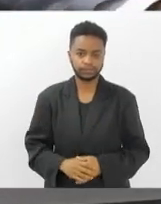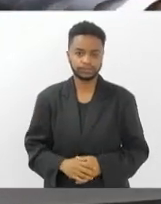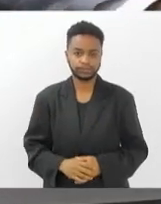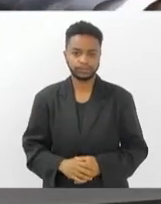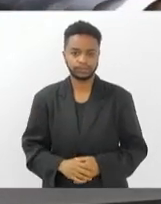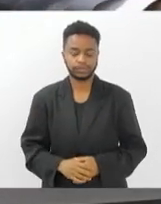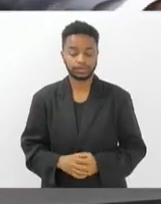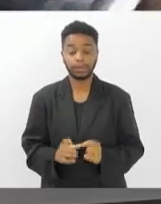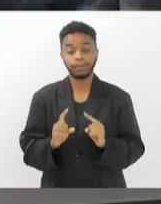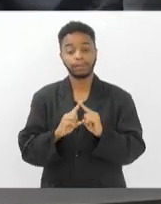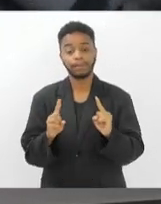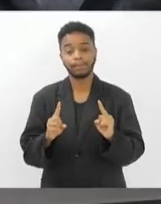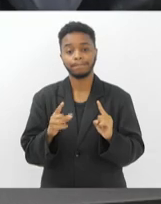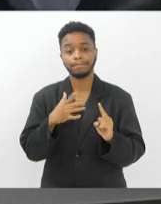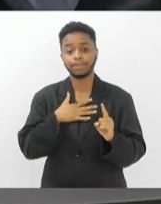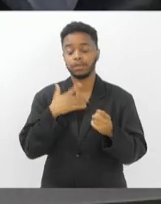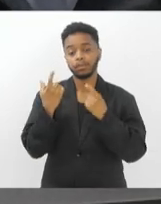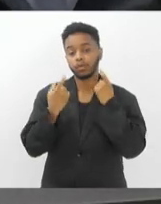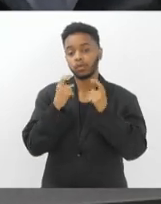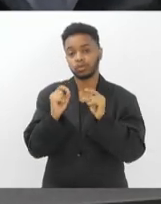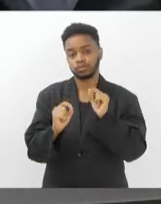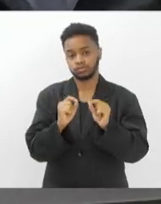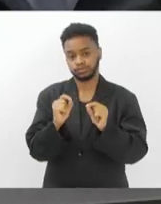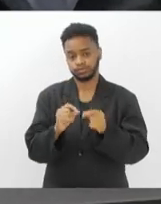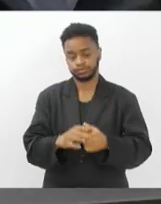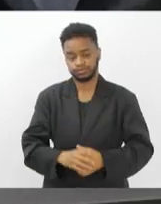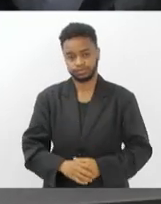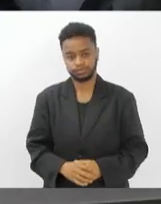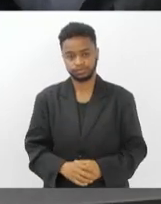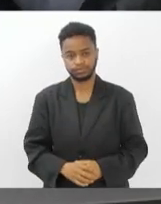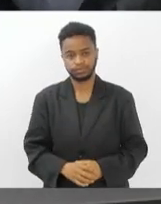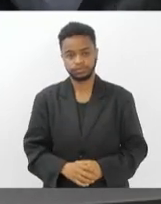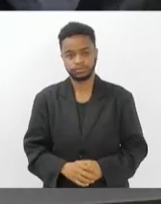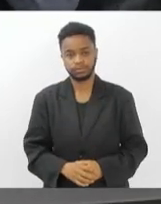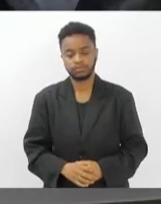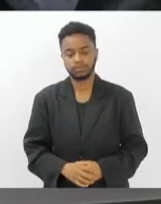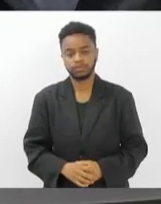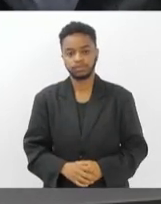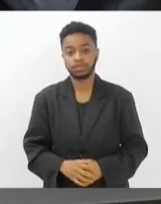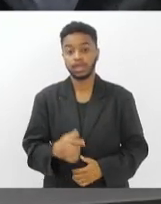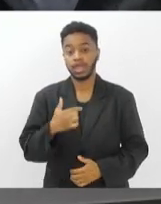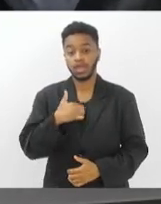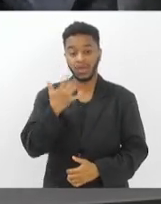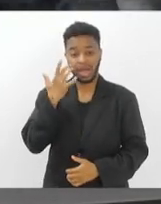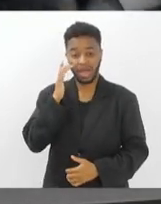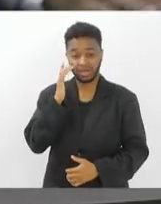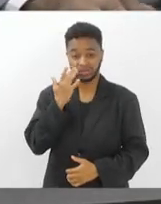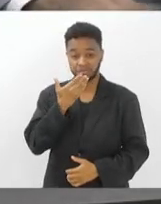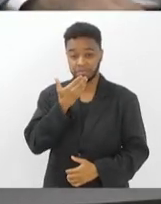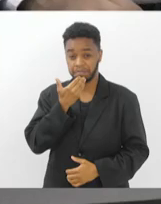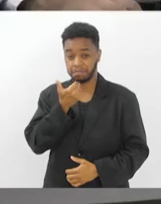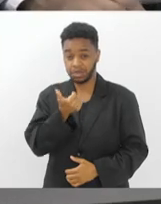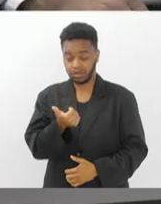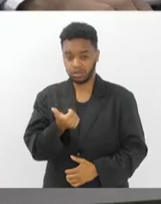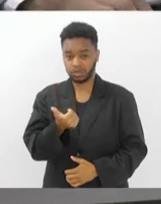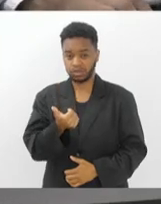Agora, a minha questão é o seguinte: eu acho, deputada Amorim, que seria melhor